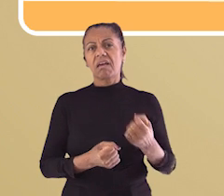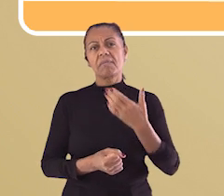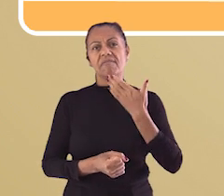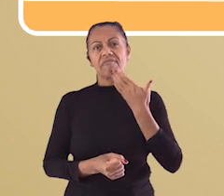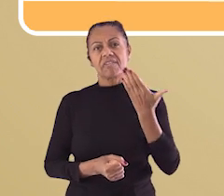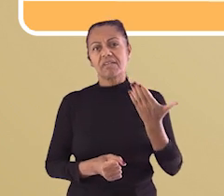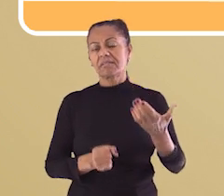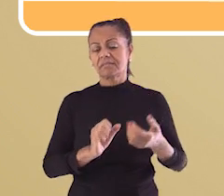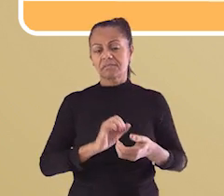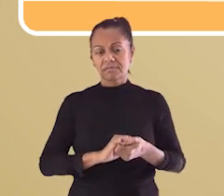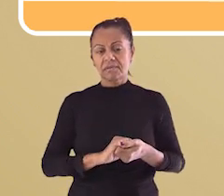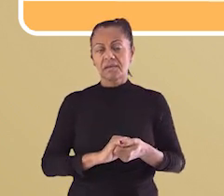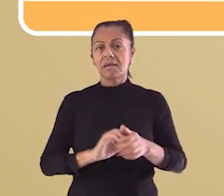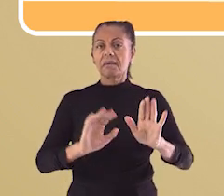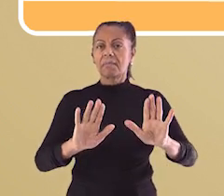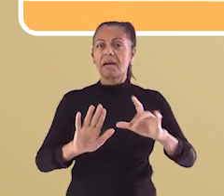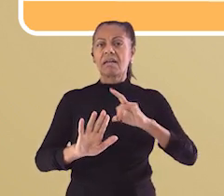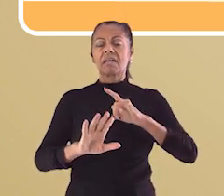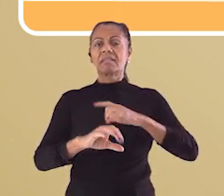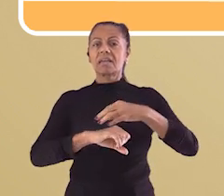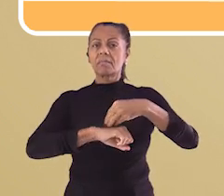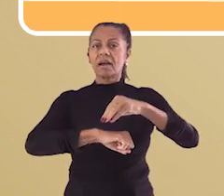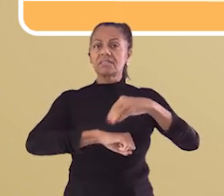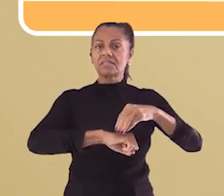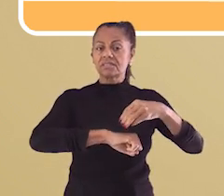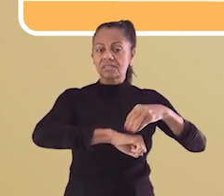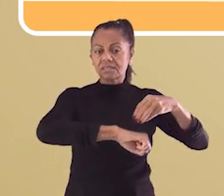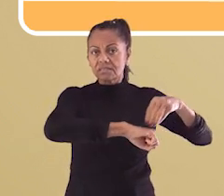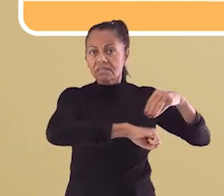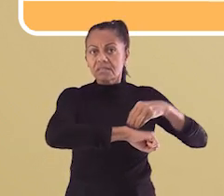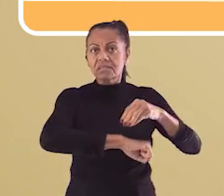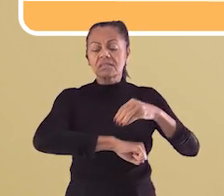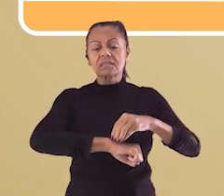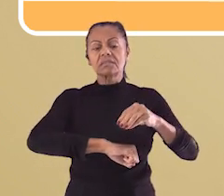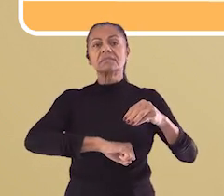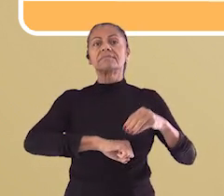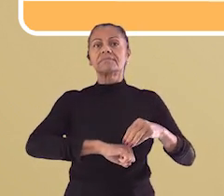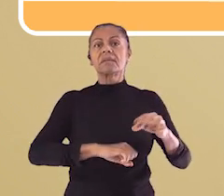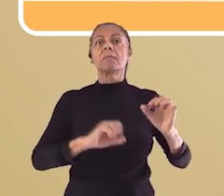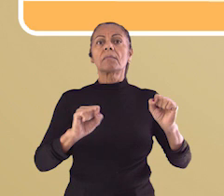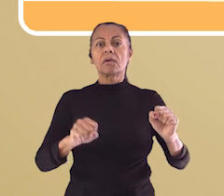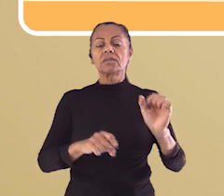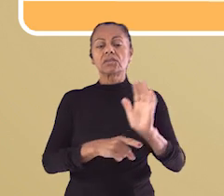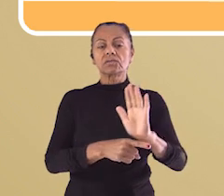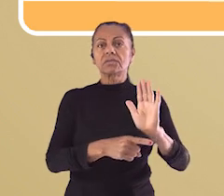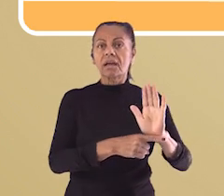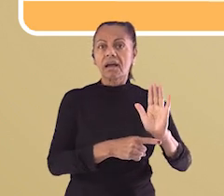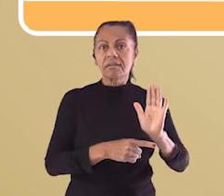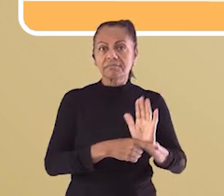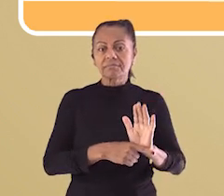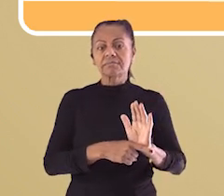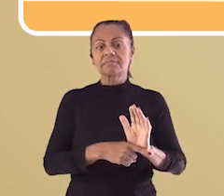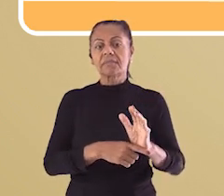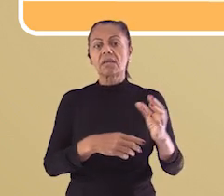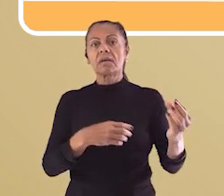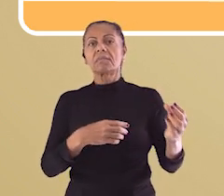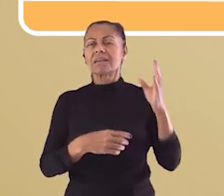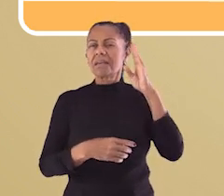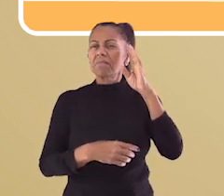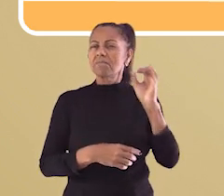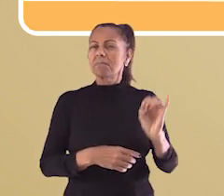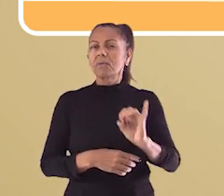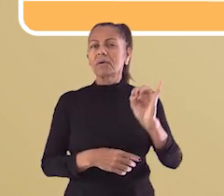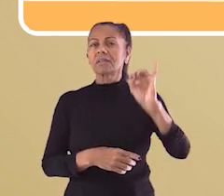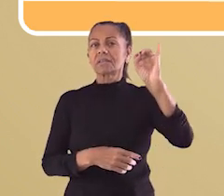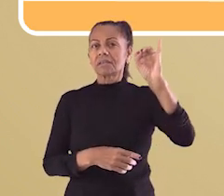enfraquecidos e predispostos a fraturas e entorses. Algumas dicas podem ajudar na prevenção ou controle da osteoporose,